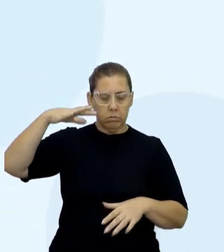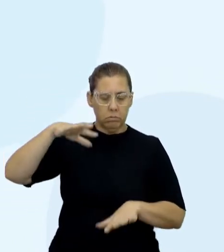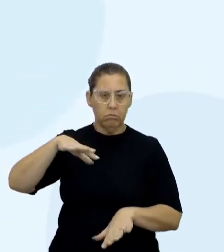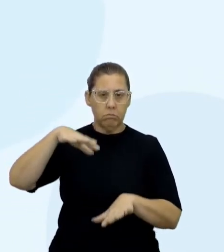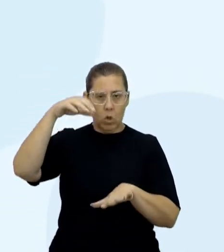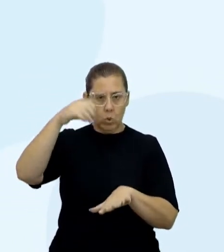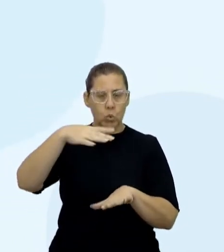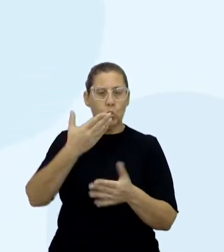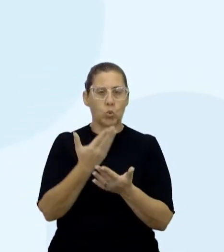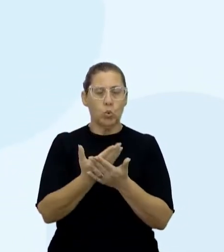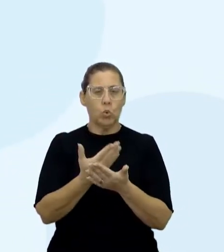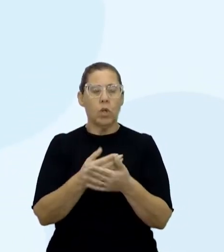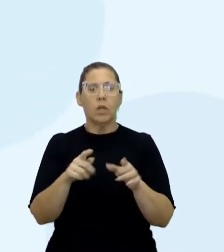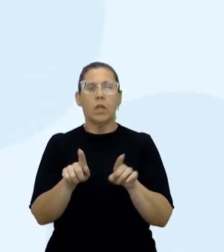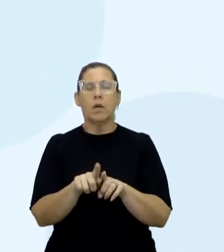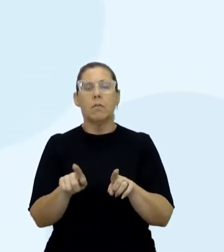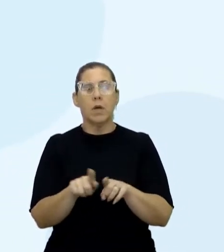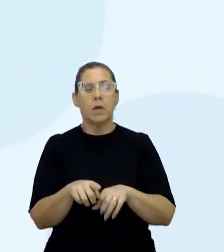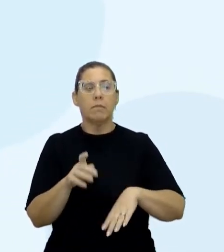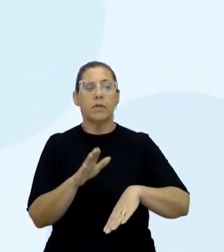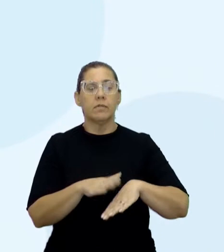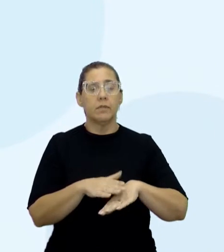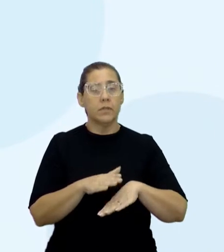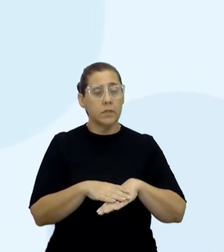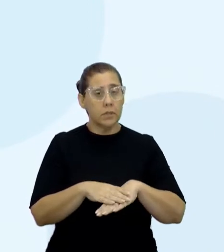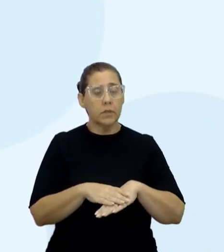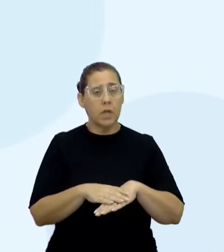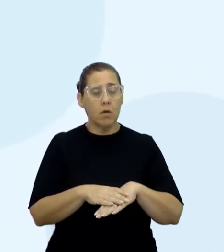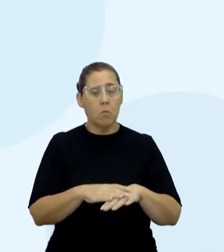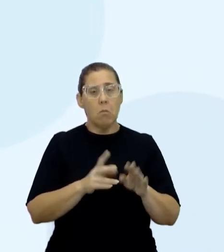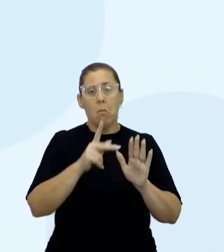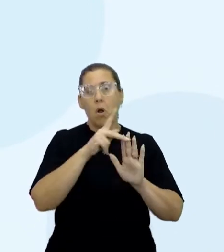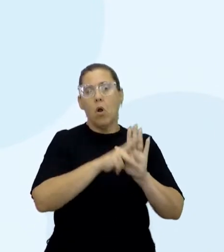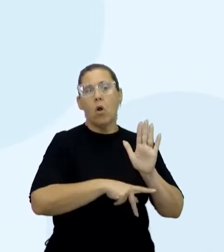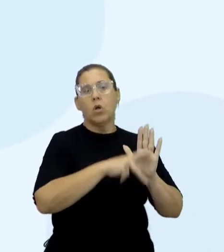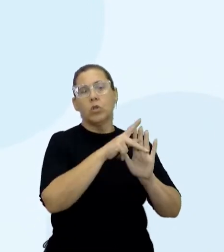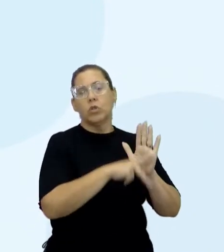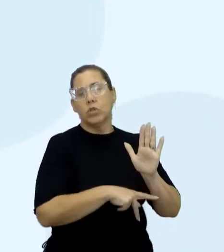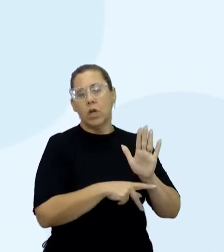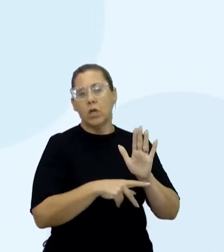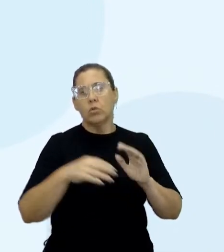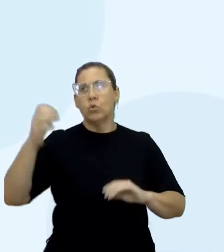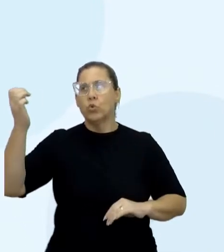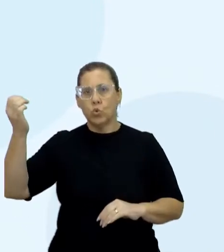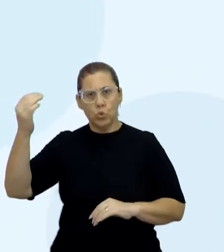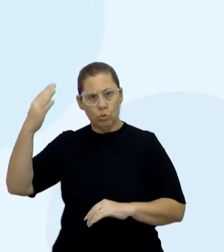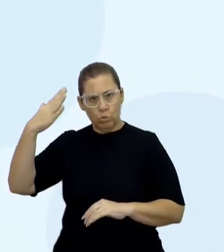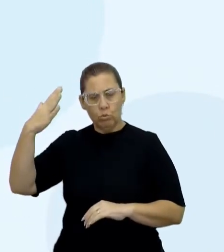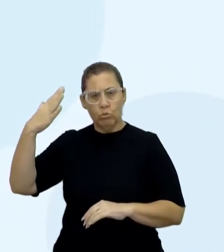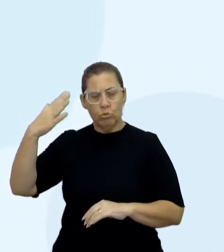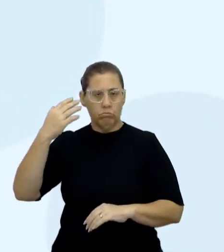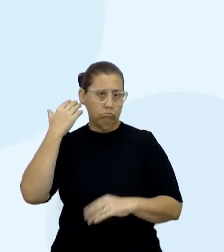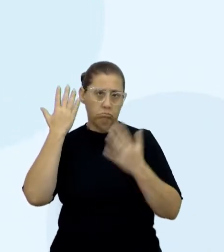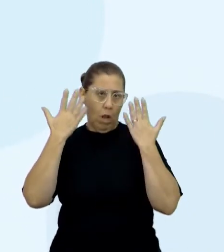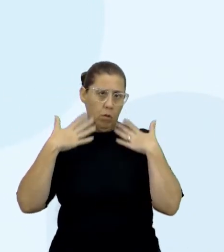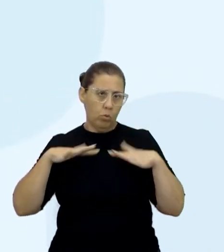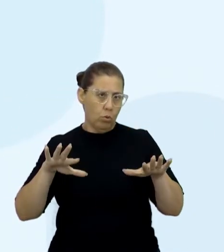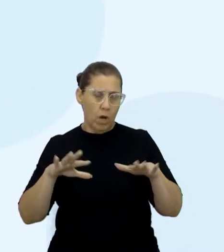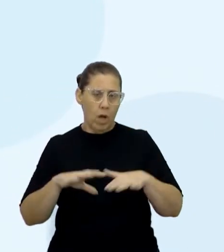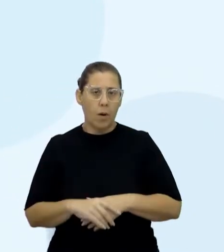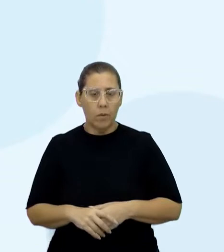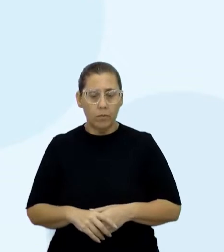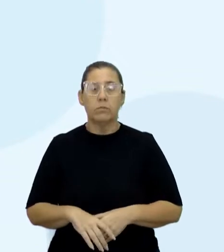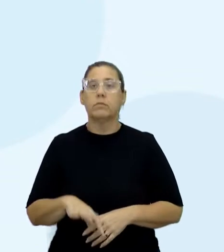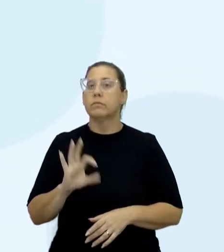posso estudar isso para fazer aí um projeto de iluminação natural. É isso mesmo